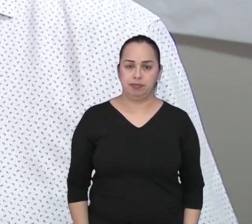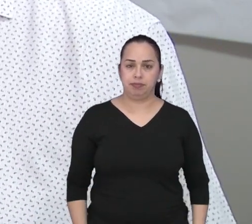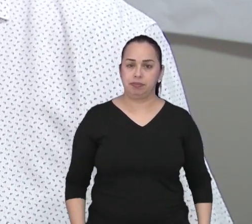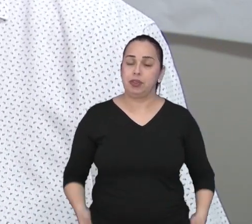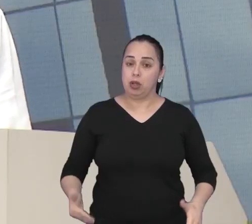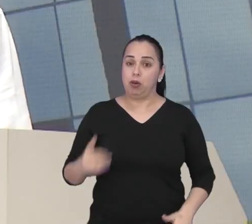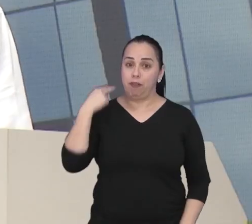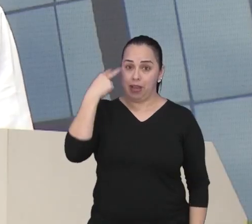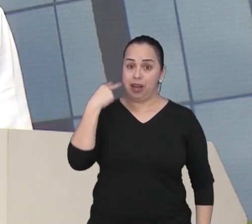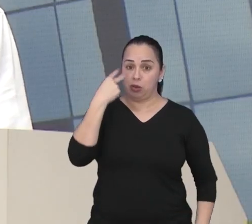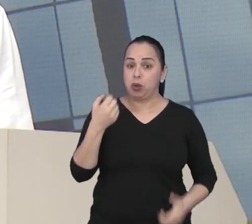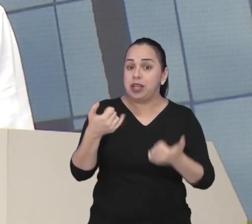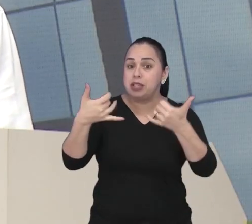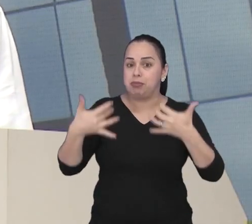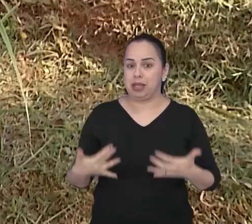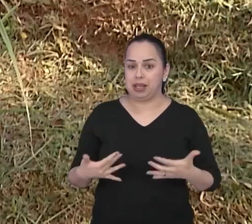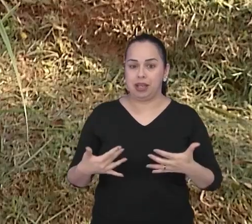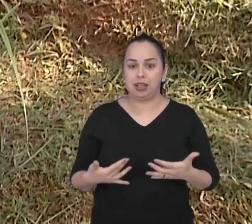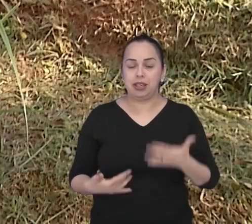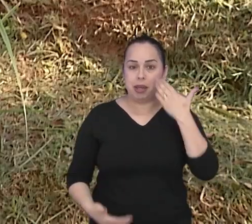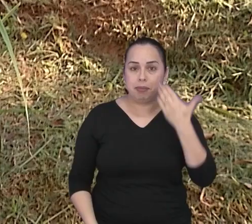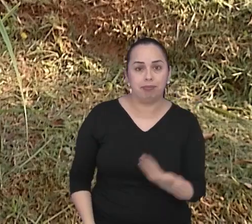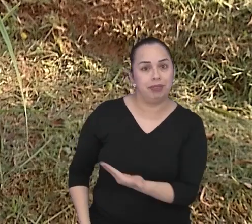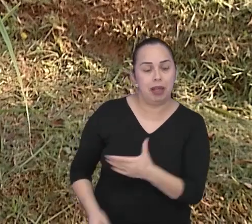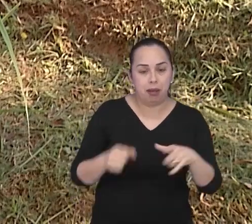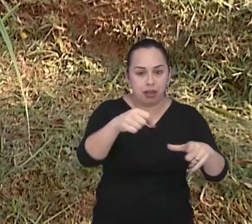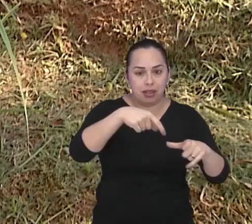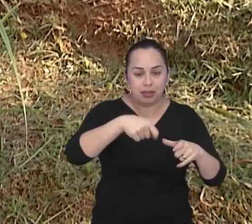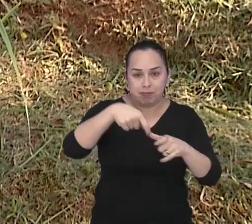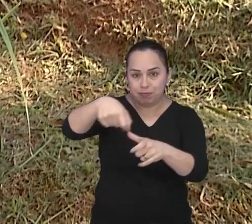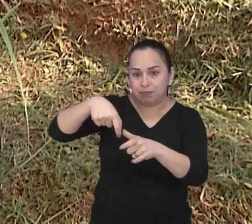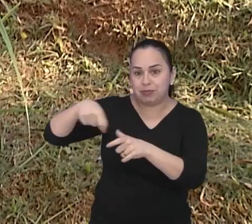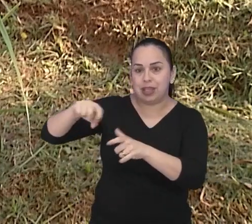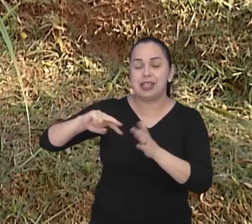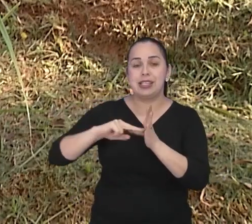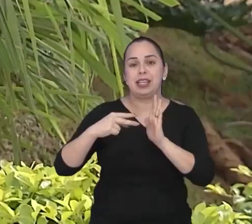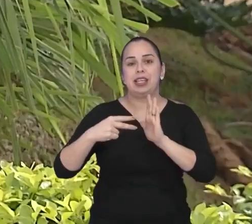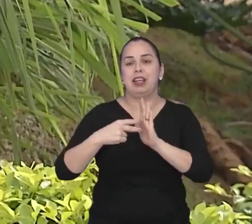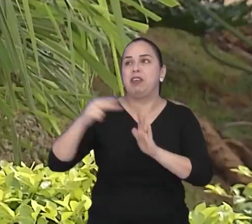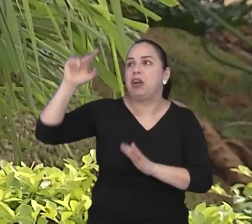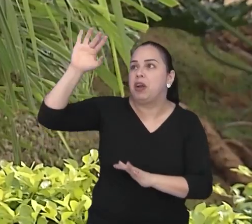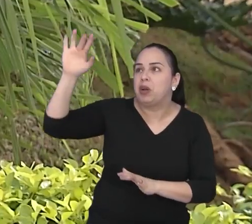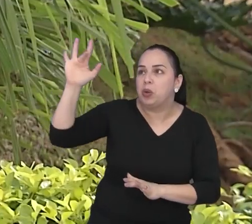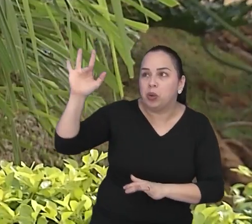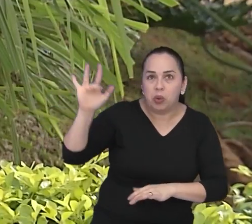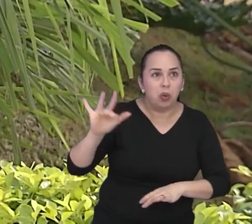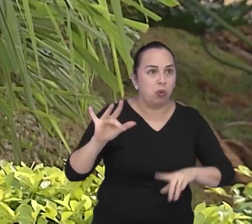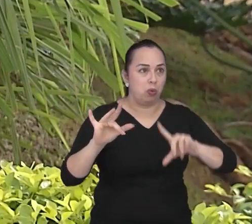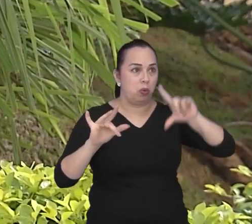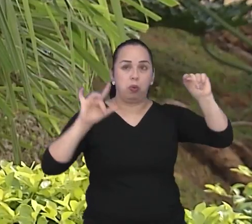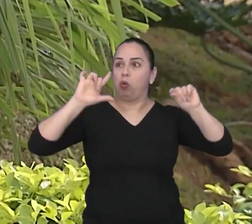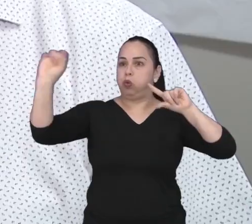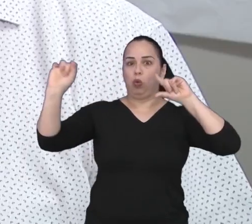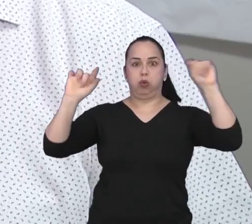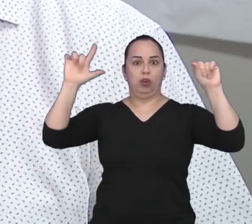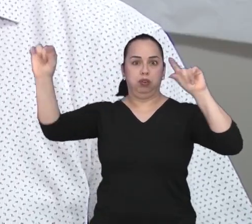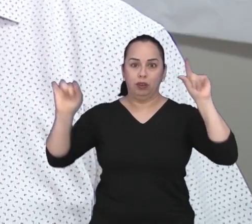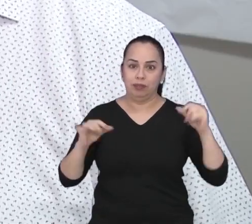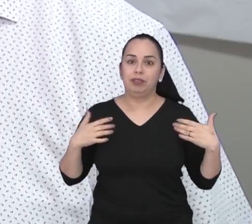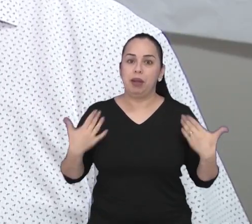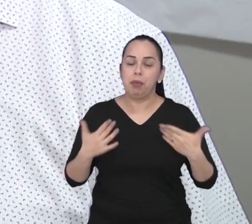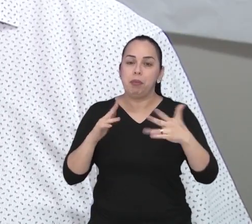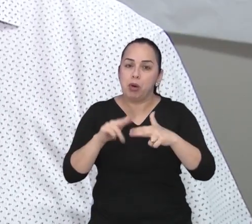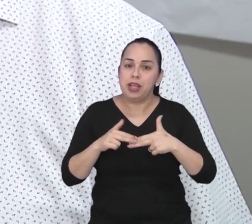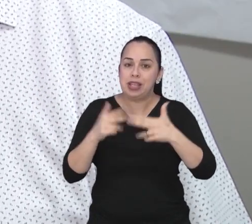de todos os envolvidos. Segundo o vereador, mais plantas dessas podem significar menos mosquitos na cidade. E tudo